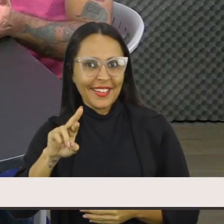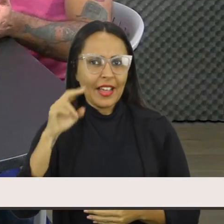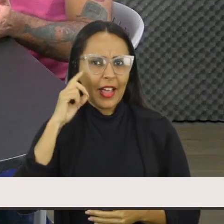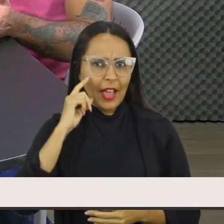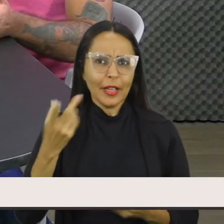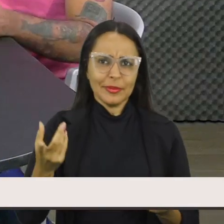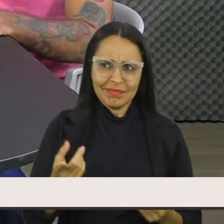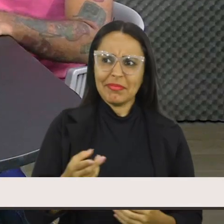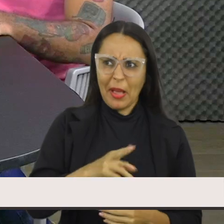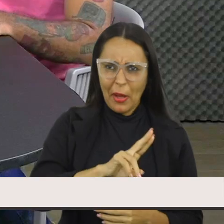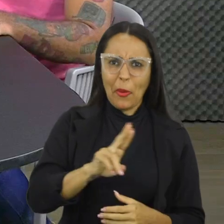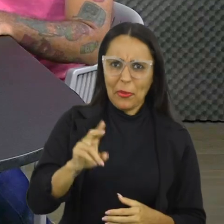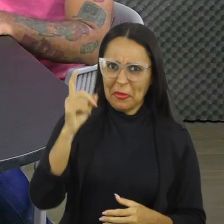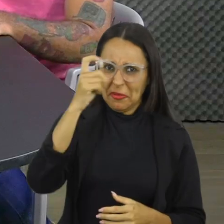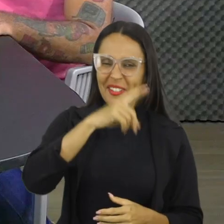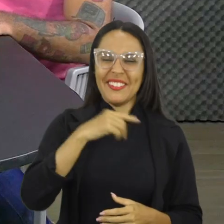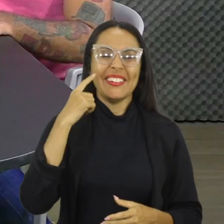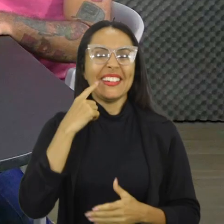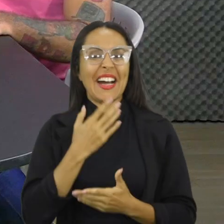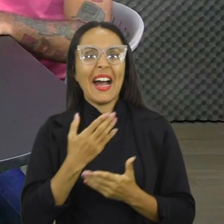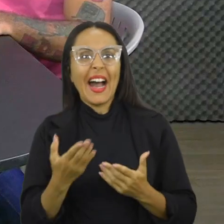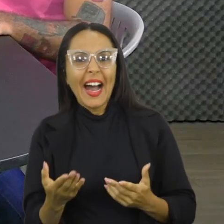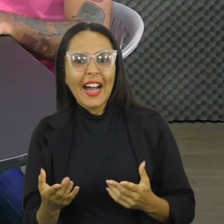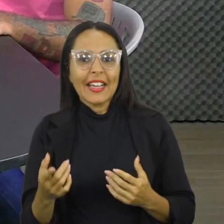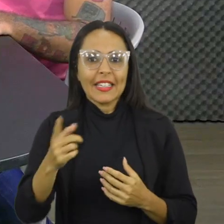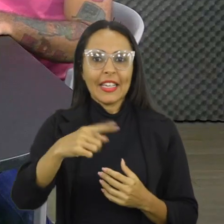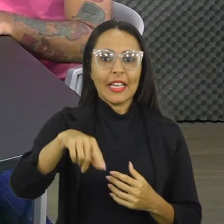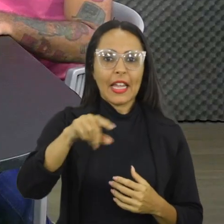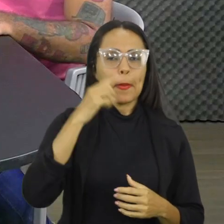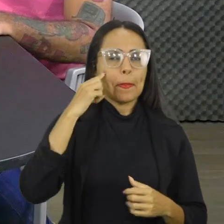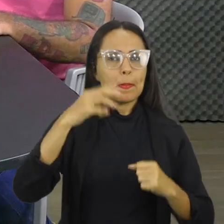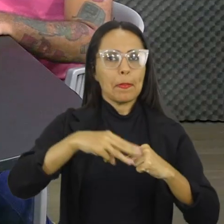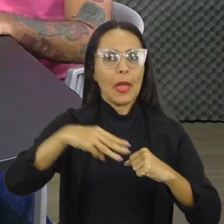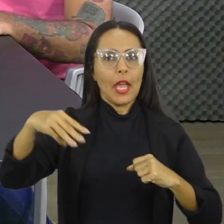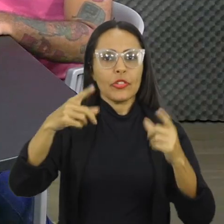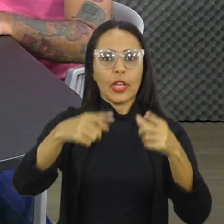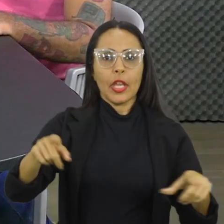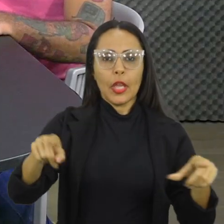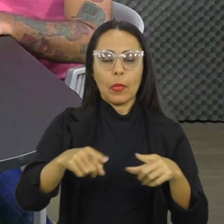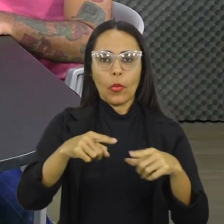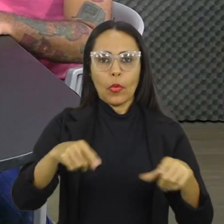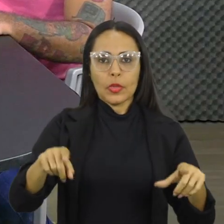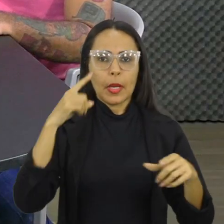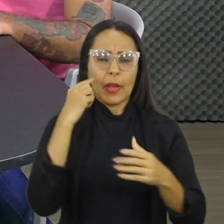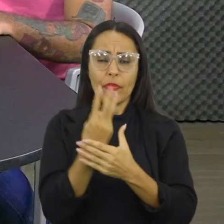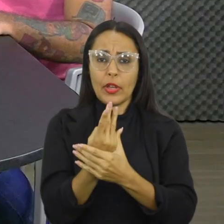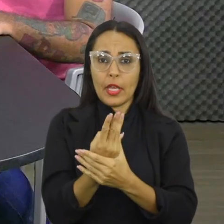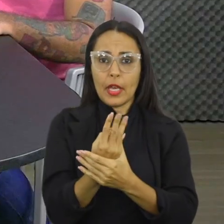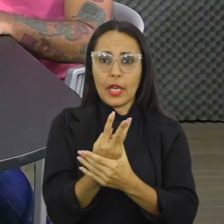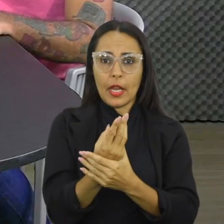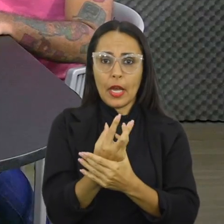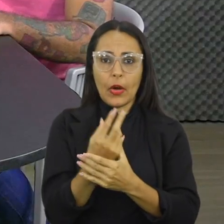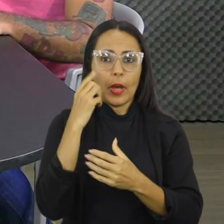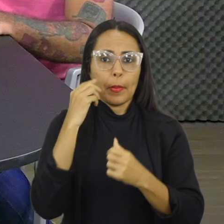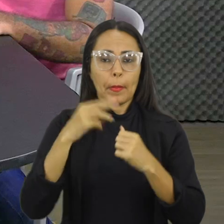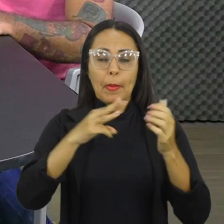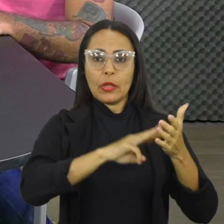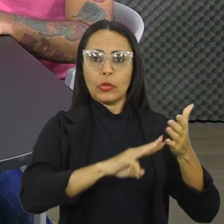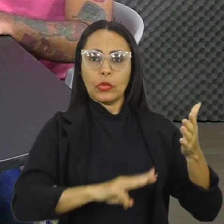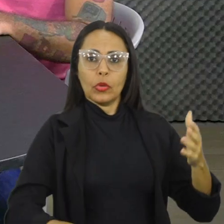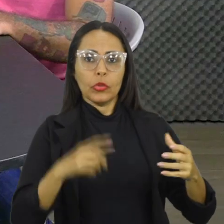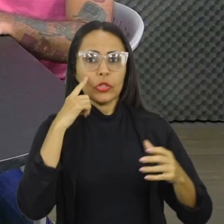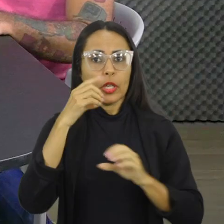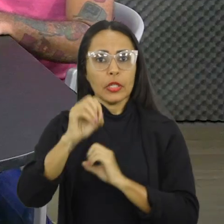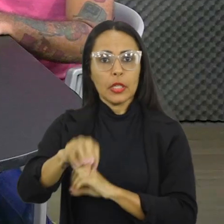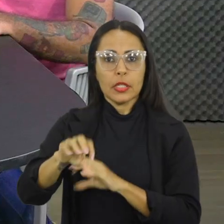É um nome difícil, Radassa Rossiter, que é mestra em música pela Universidade Federal de Pernambuco, é especialista em metodologia do ensino da música